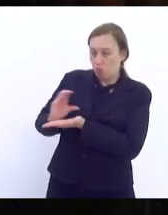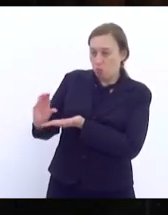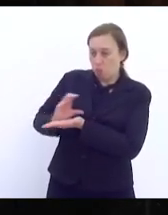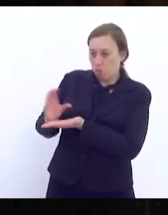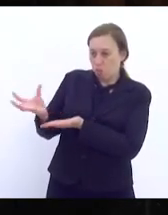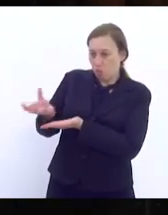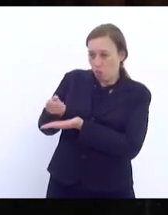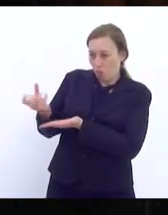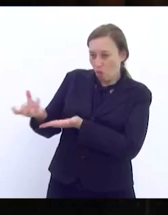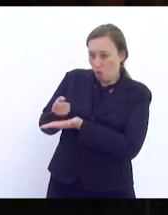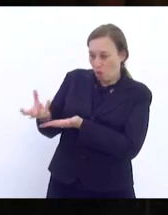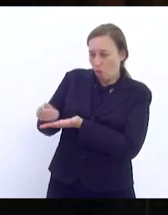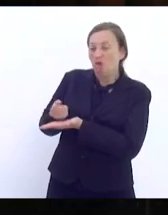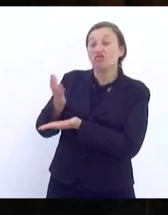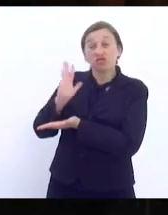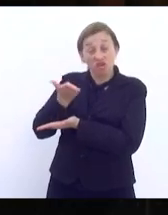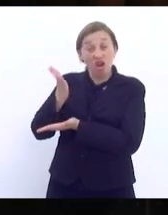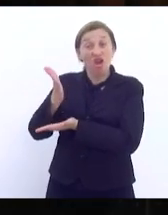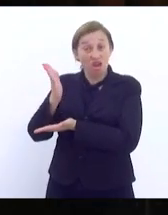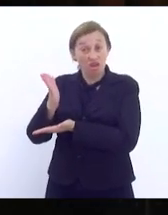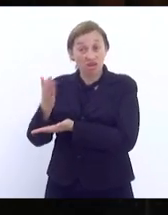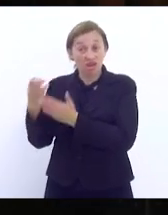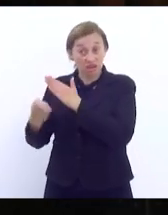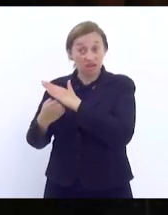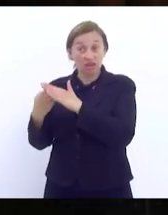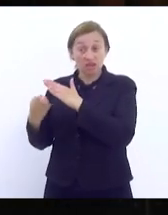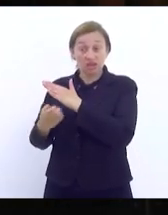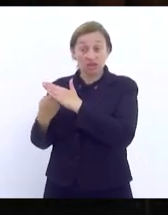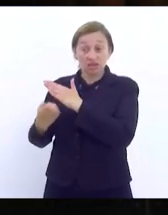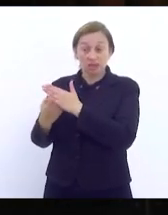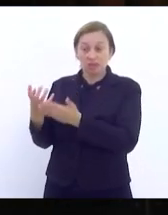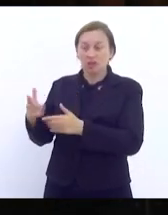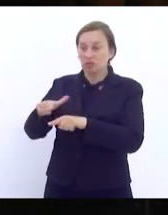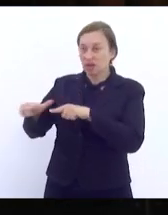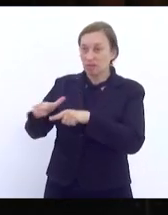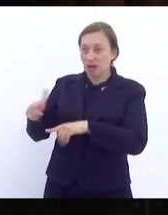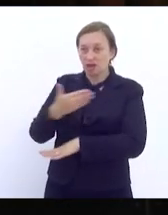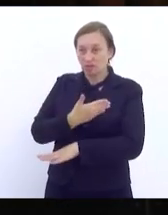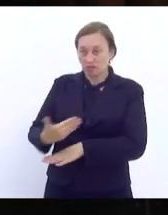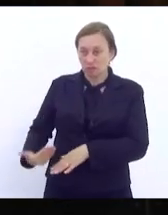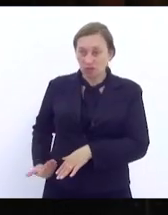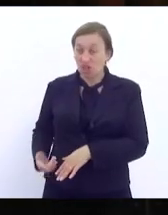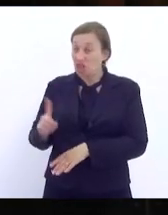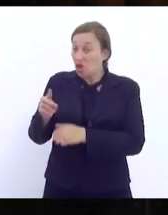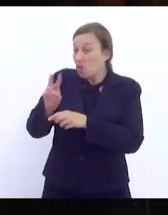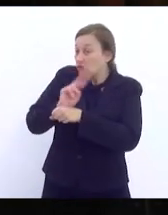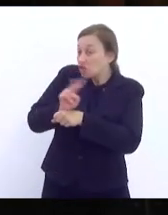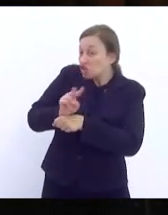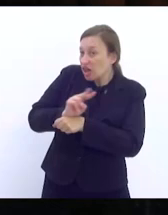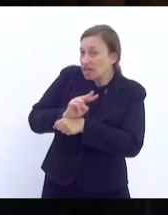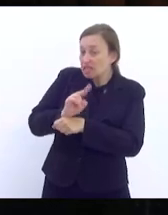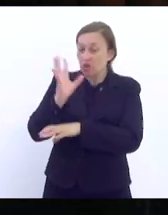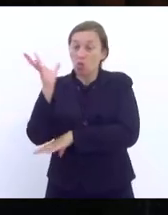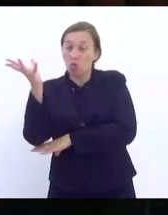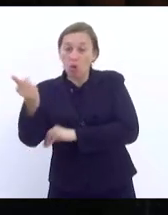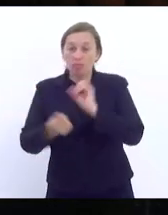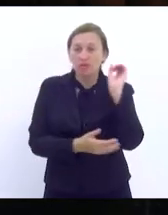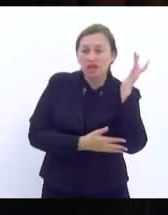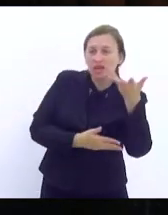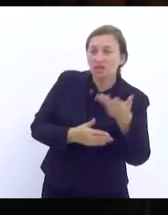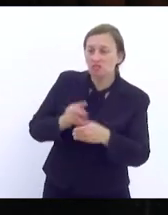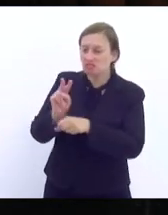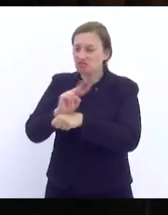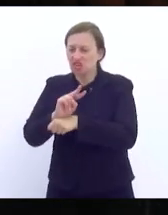que não presta serviços adequados ao Rio de Janeiro não fiscaliza não fiscaliza o meio ambiente não fiscaliza o crime